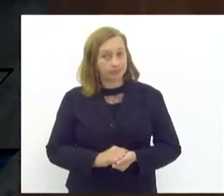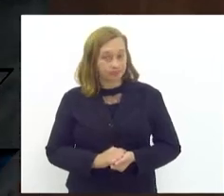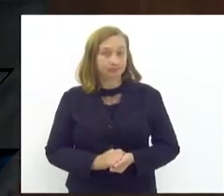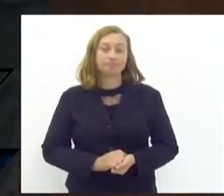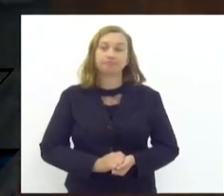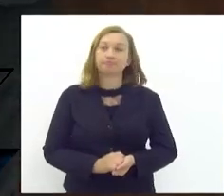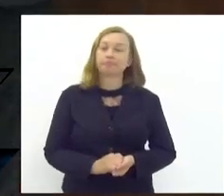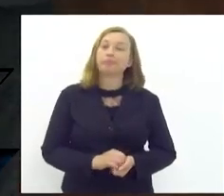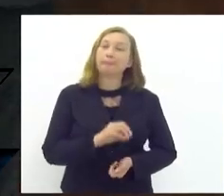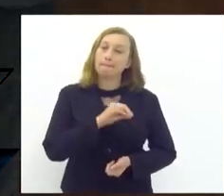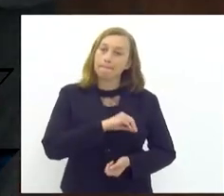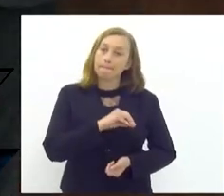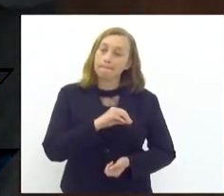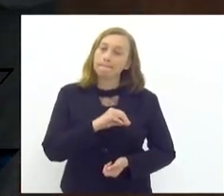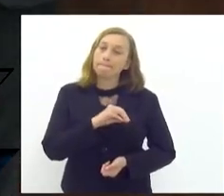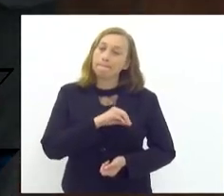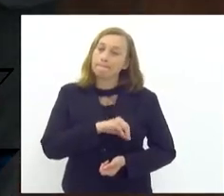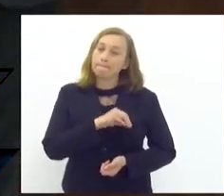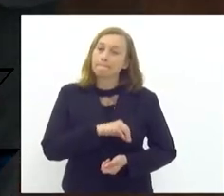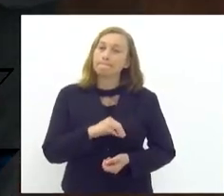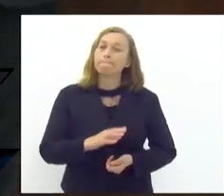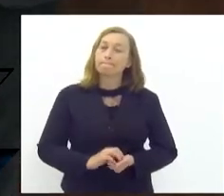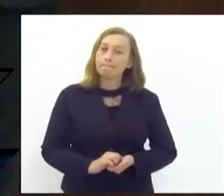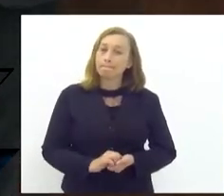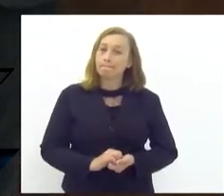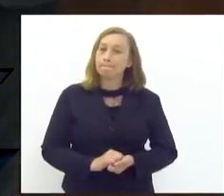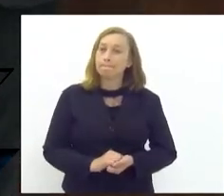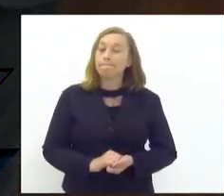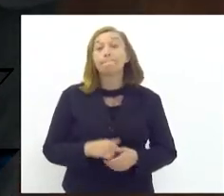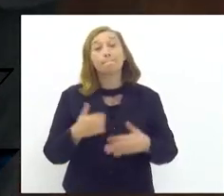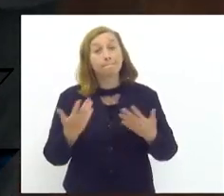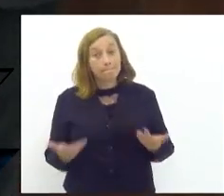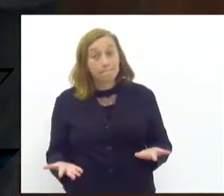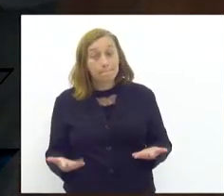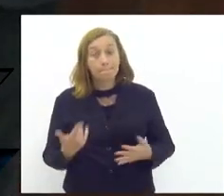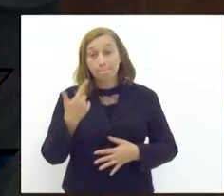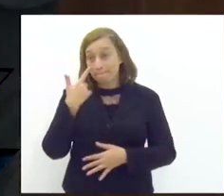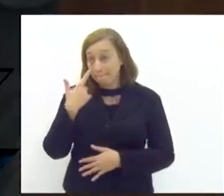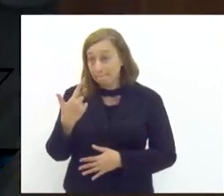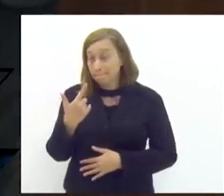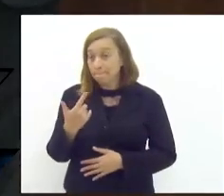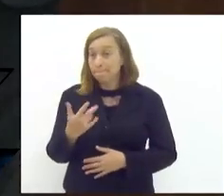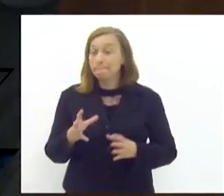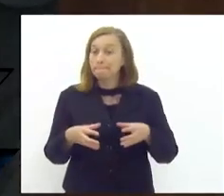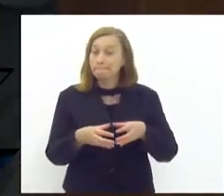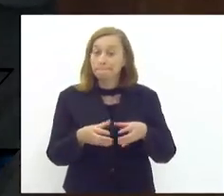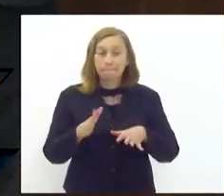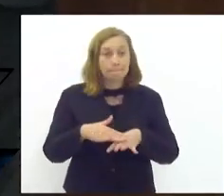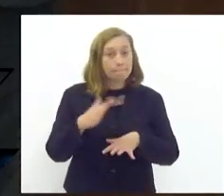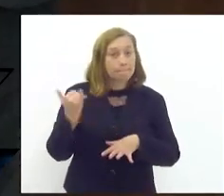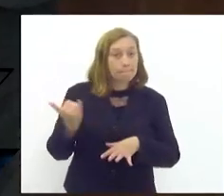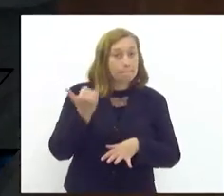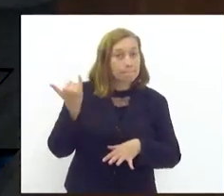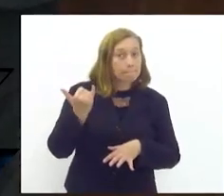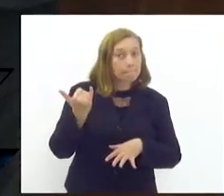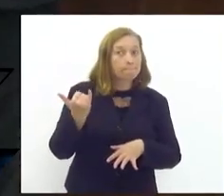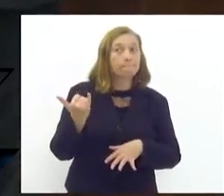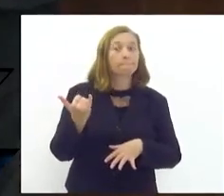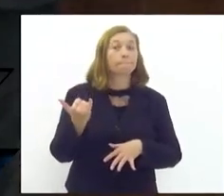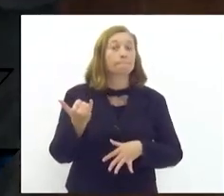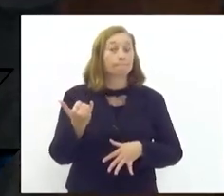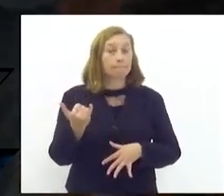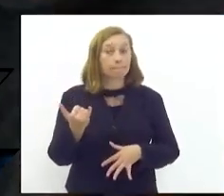todos ganham mais líquido do que os deputados dessa casa então ao nosso ver é um órgão mais do que qualificado